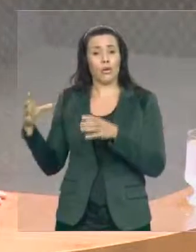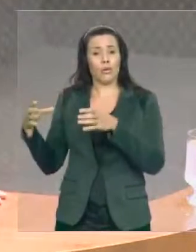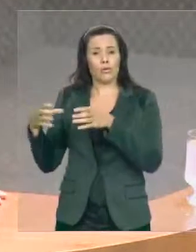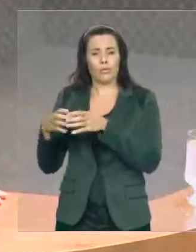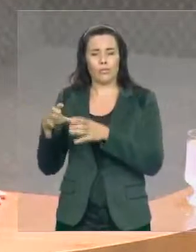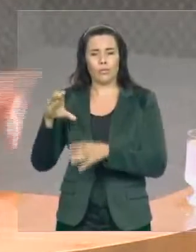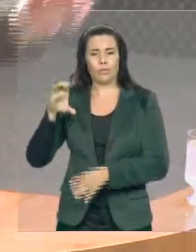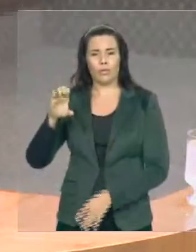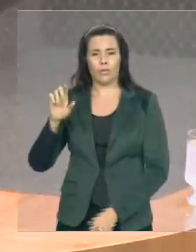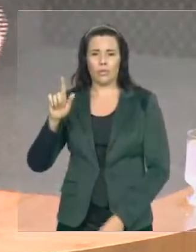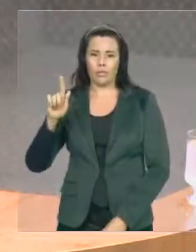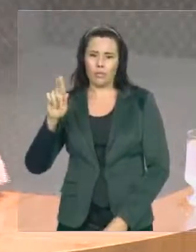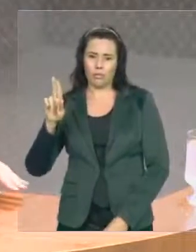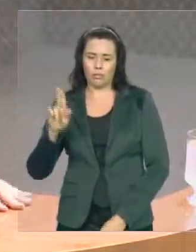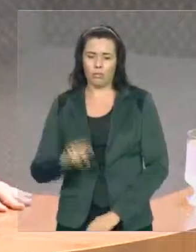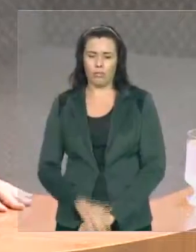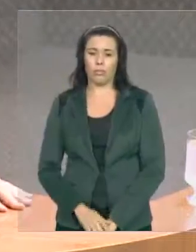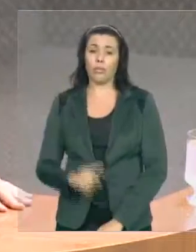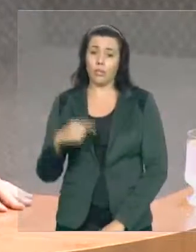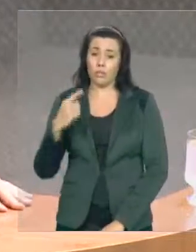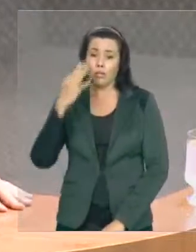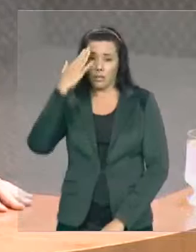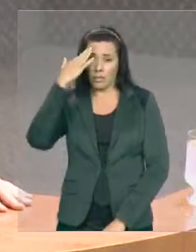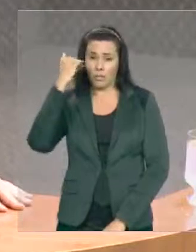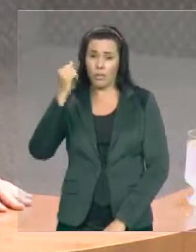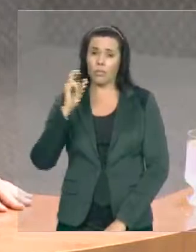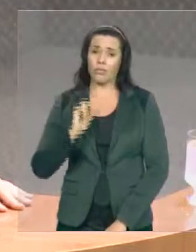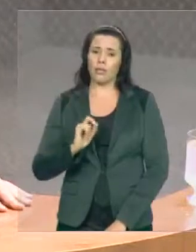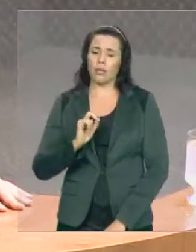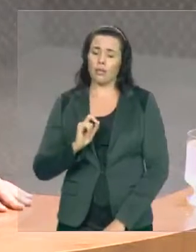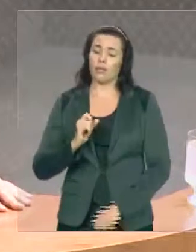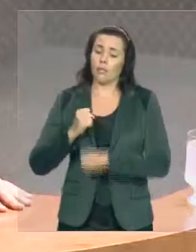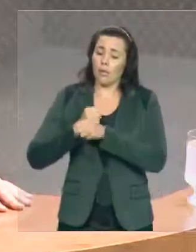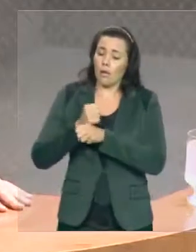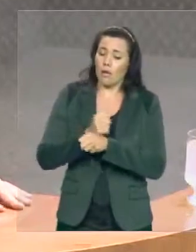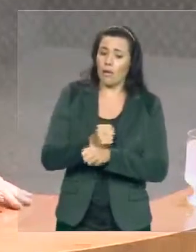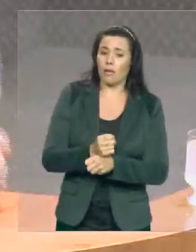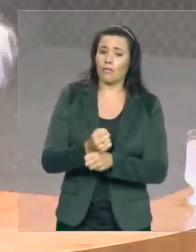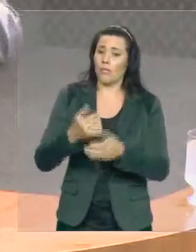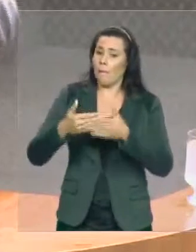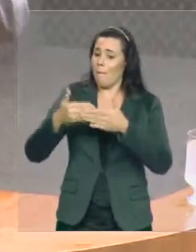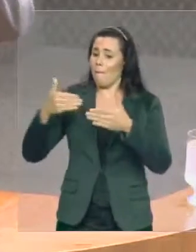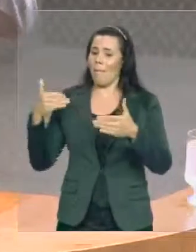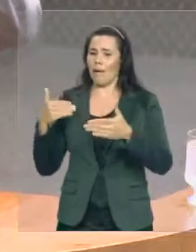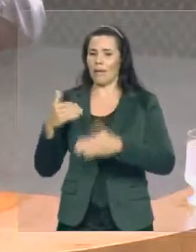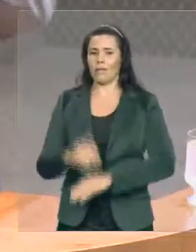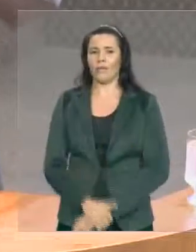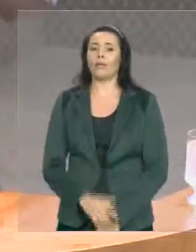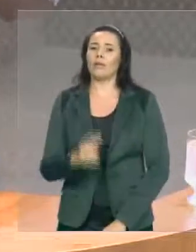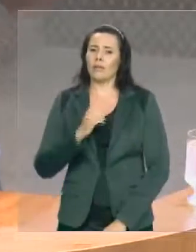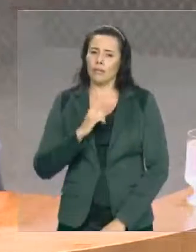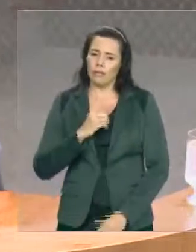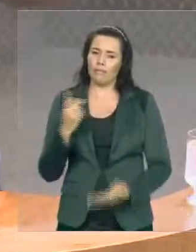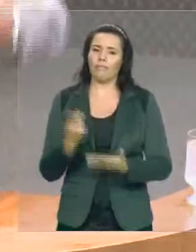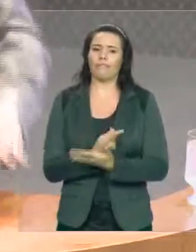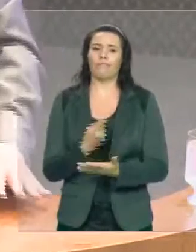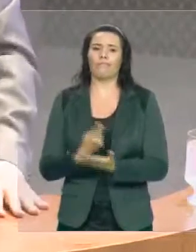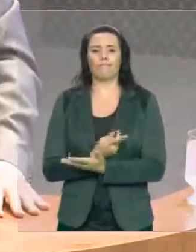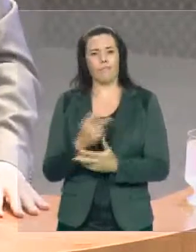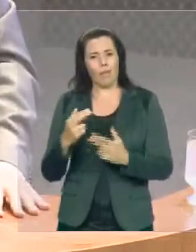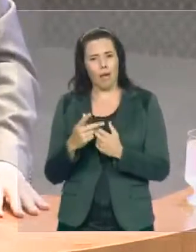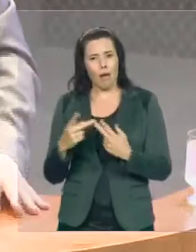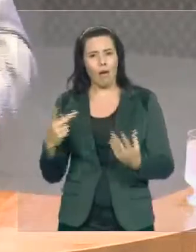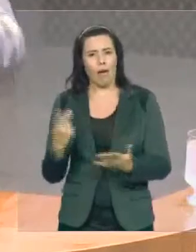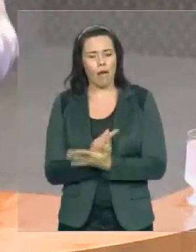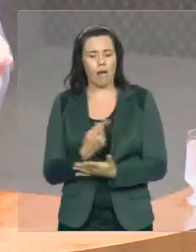anos. Nós verificamos, presidente em exercício, o deputado Ricardo Rios, que houve o maior escândalo de corrupção no mundo na